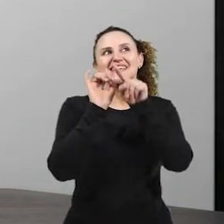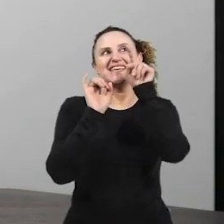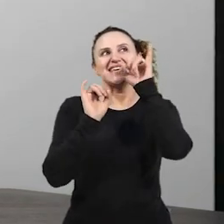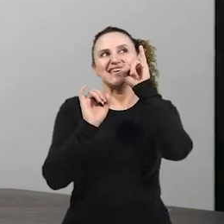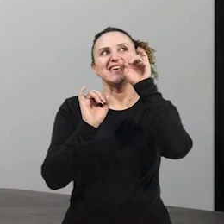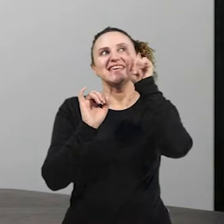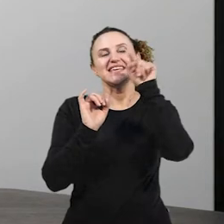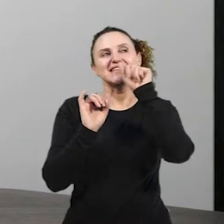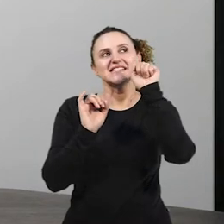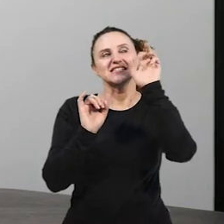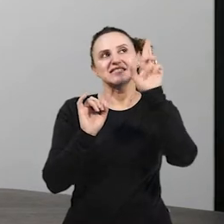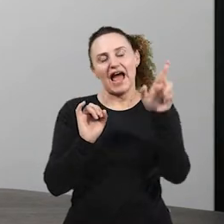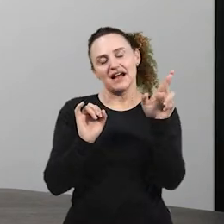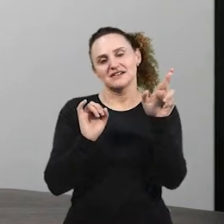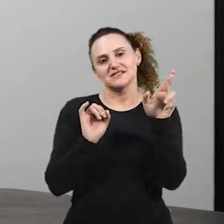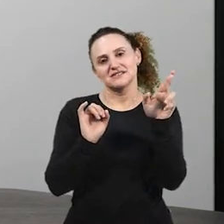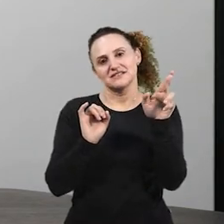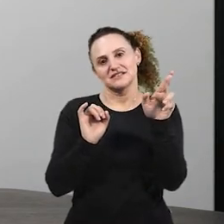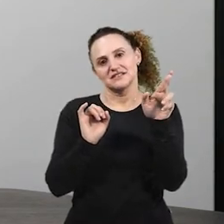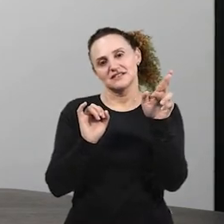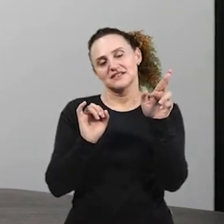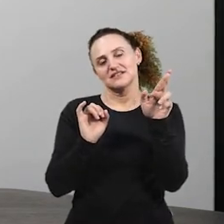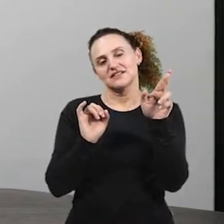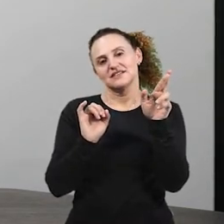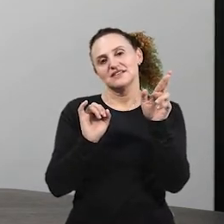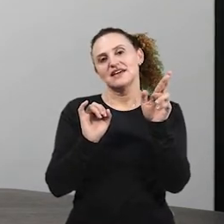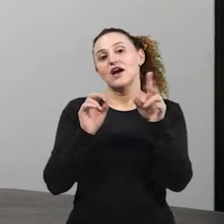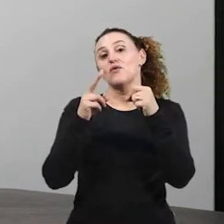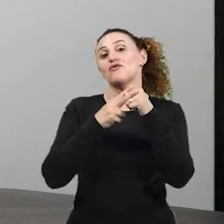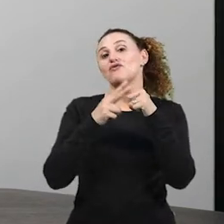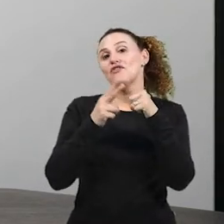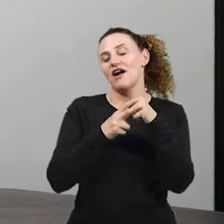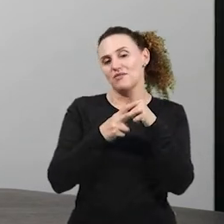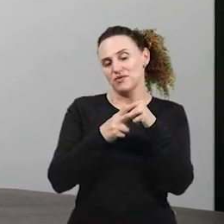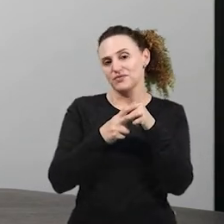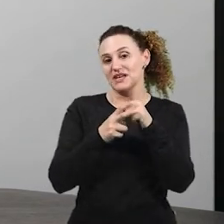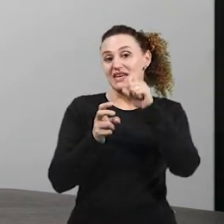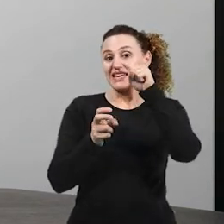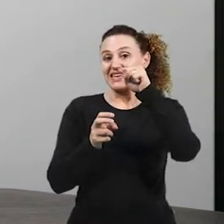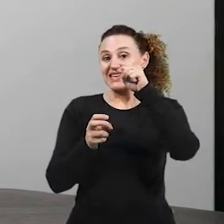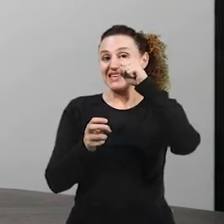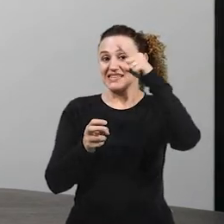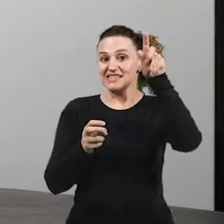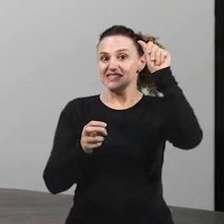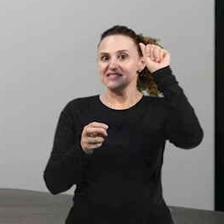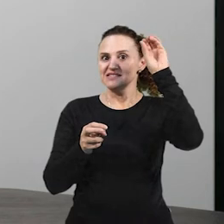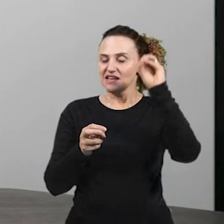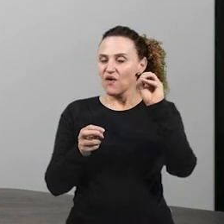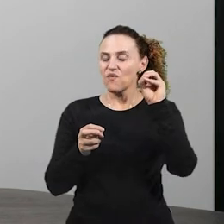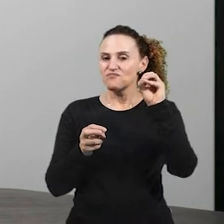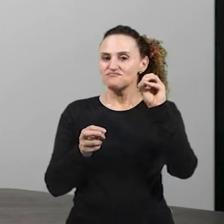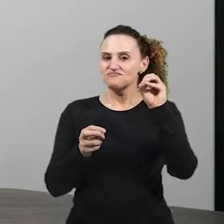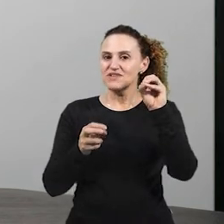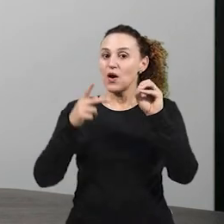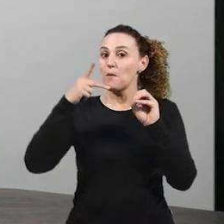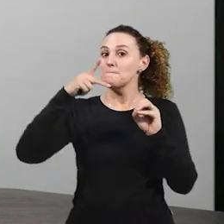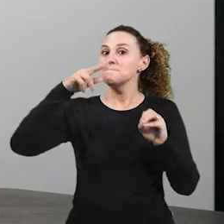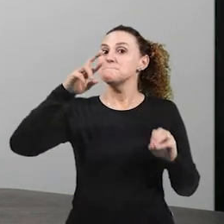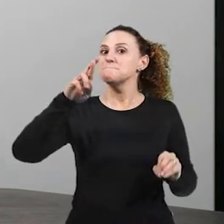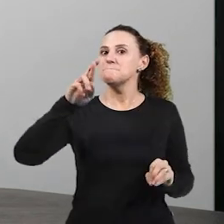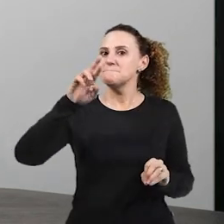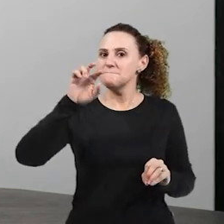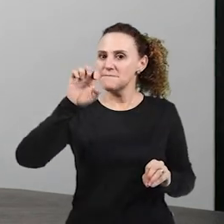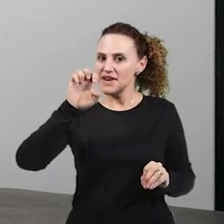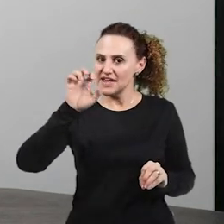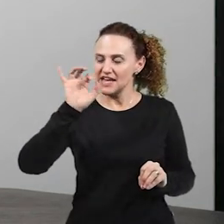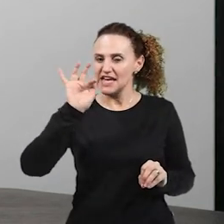exato porque é de formador de verbo e são é um sufixo que vai formar substantivo então